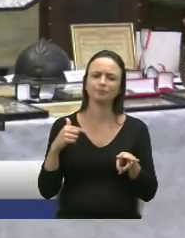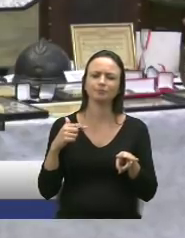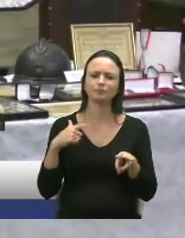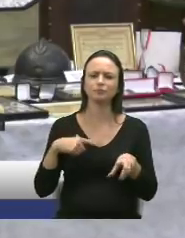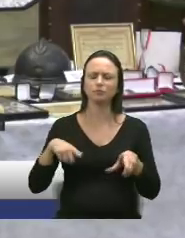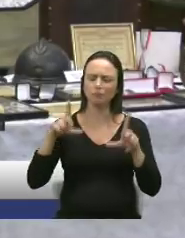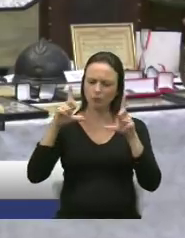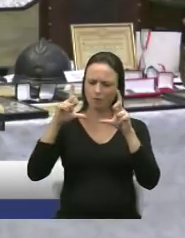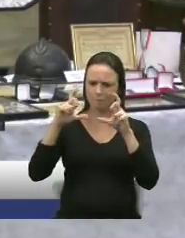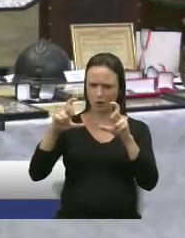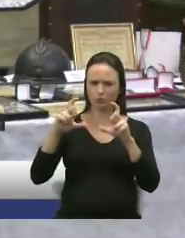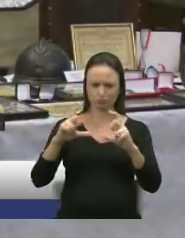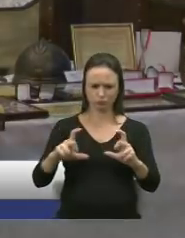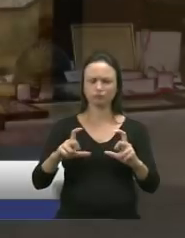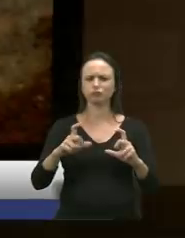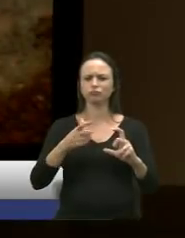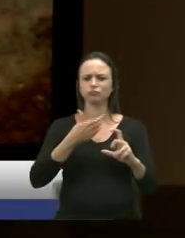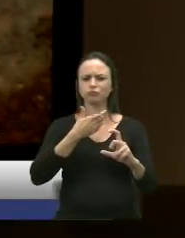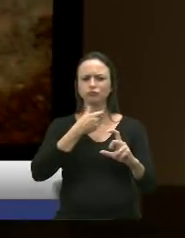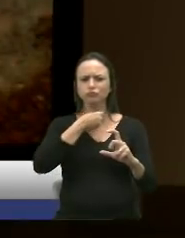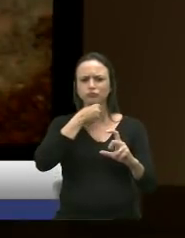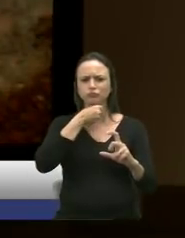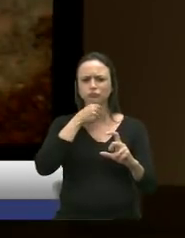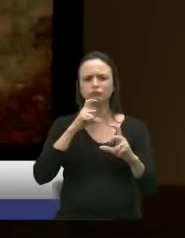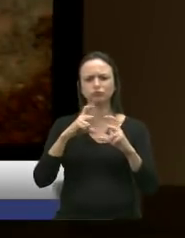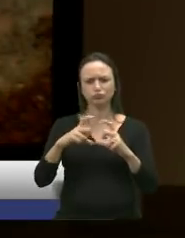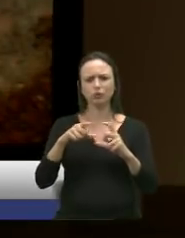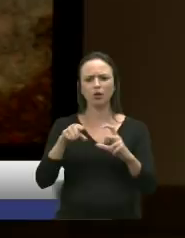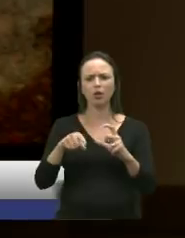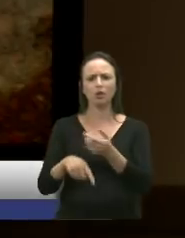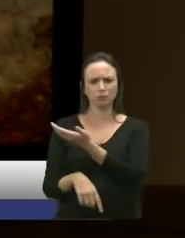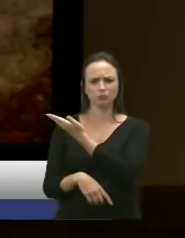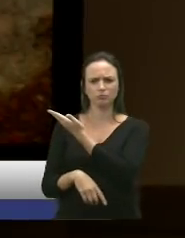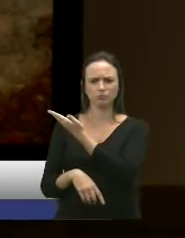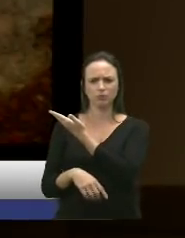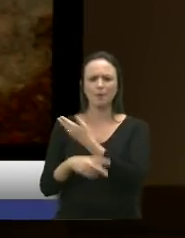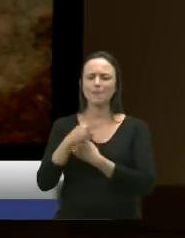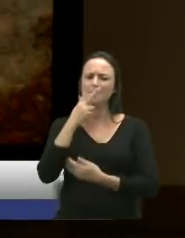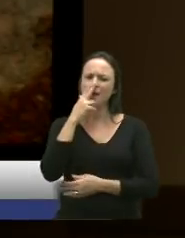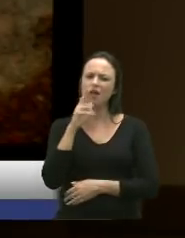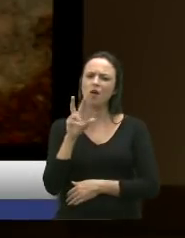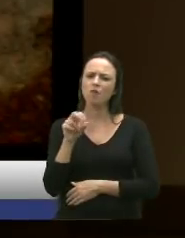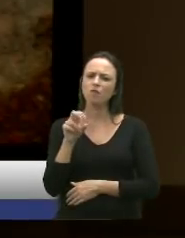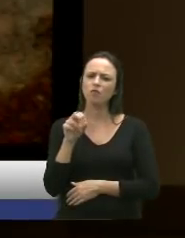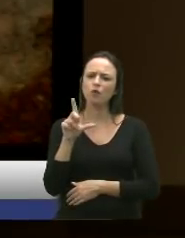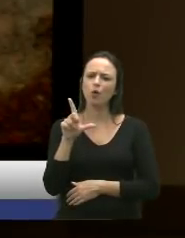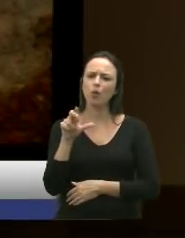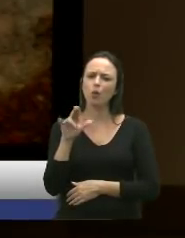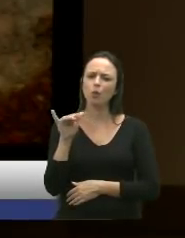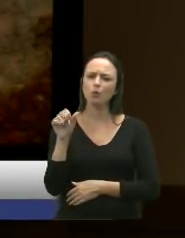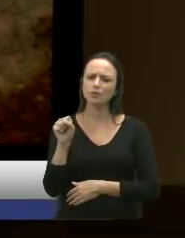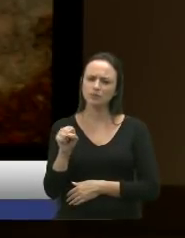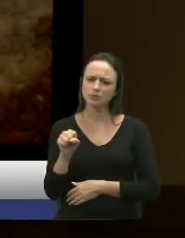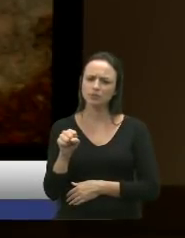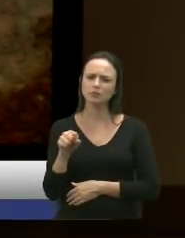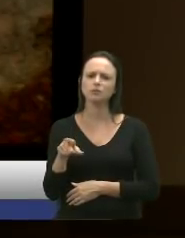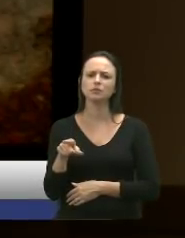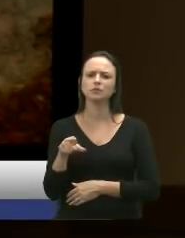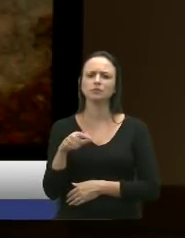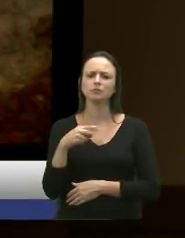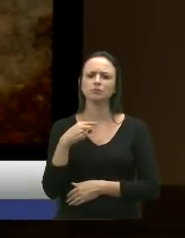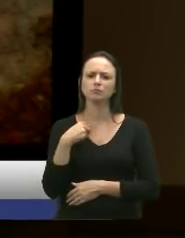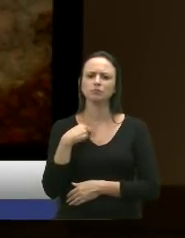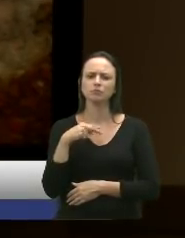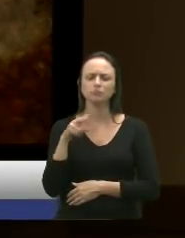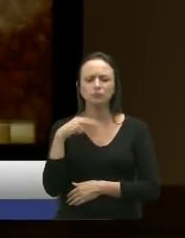um senhor num certo túmulo, que é muito parecido com o vô Luiz, meu bisavô. E daí eu fui ler, e qual